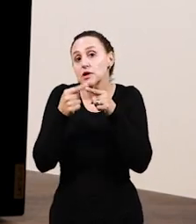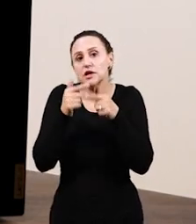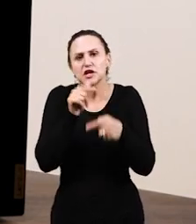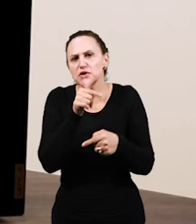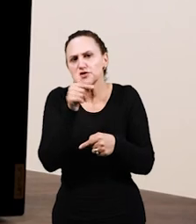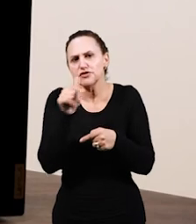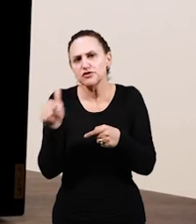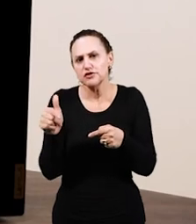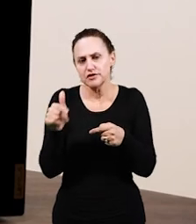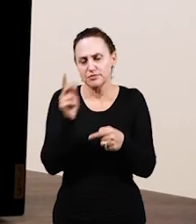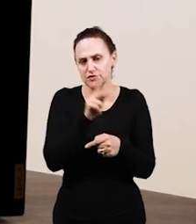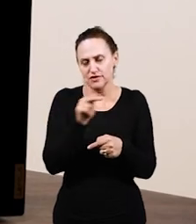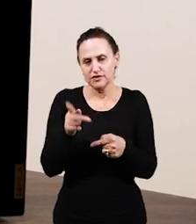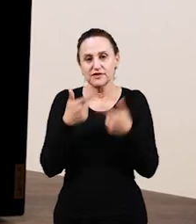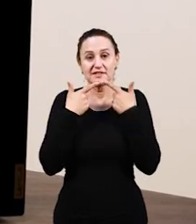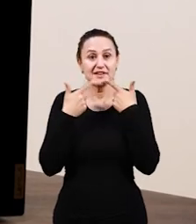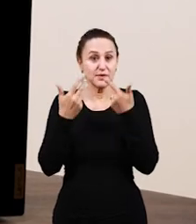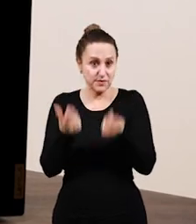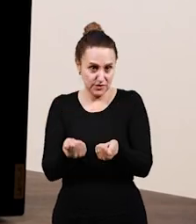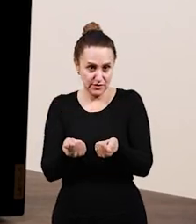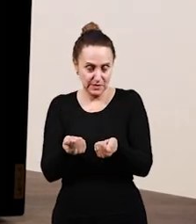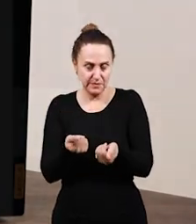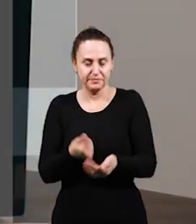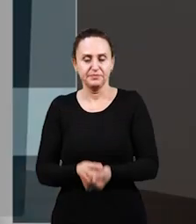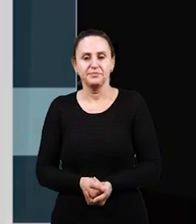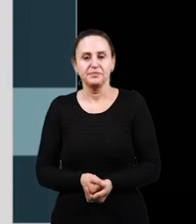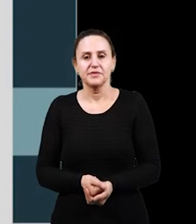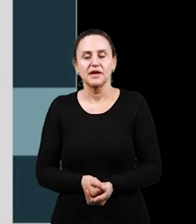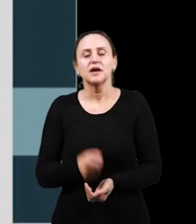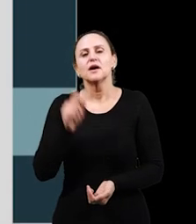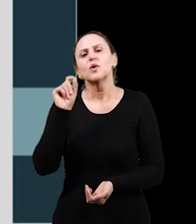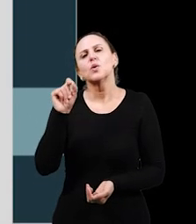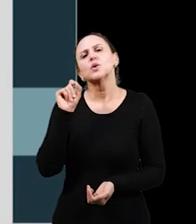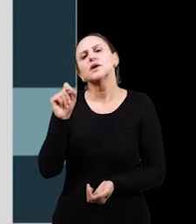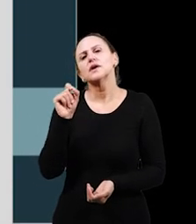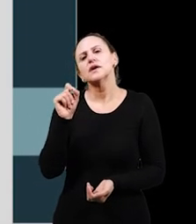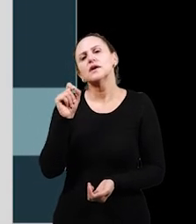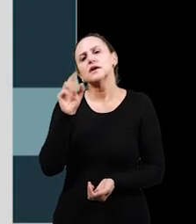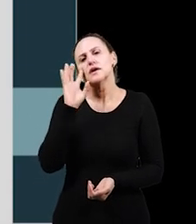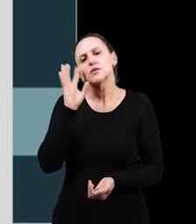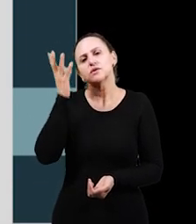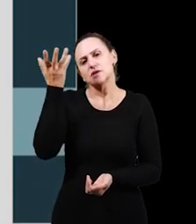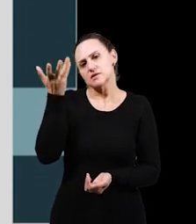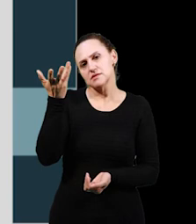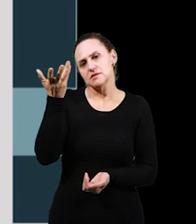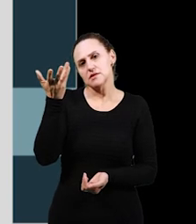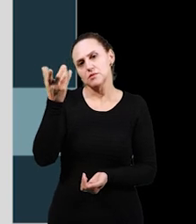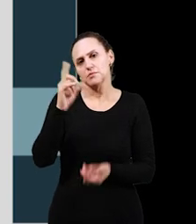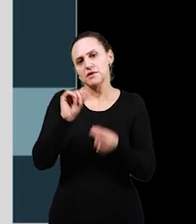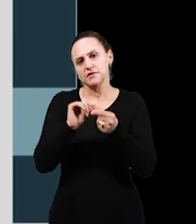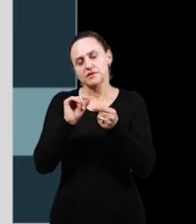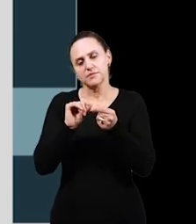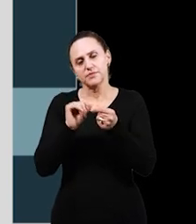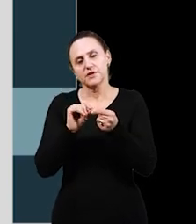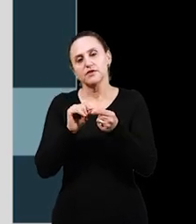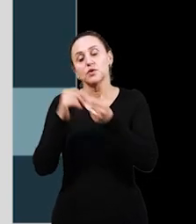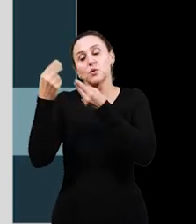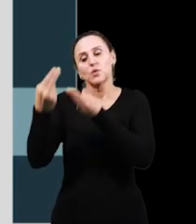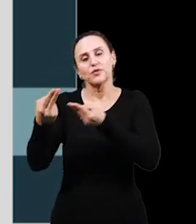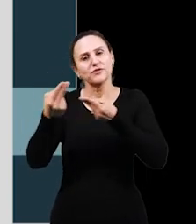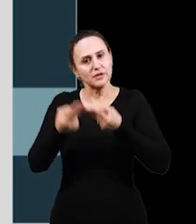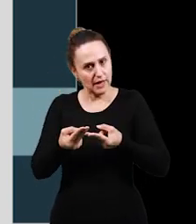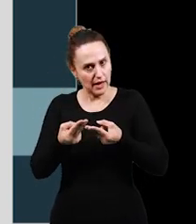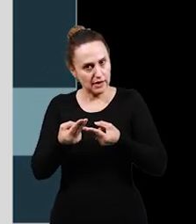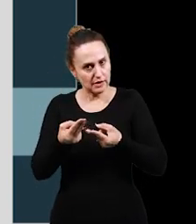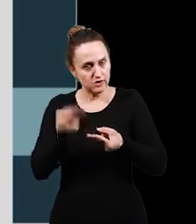professores de linguística é o que que o que que foi feito então para resolver isso foram convidados